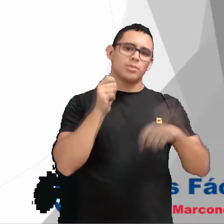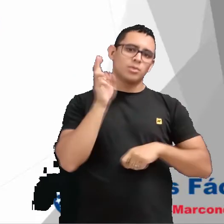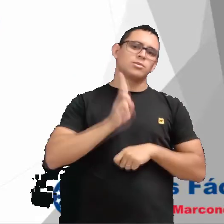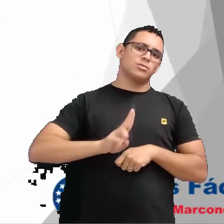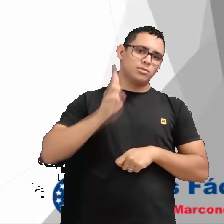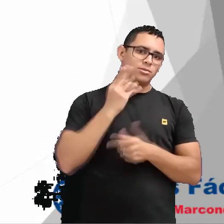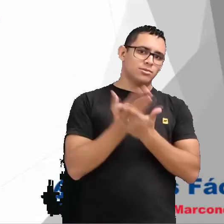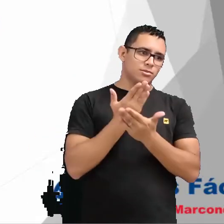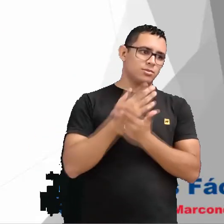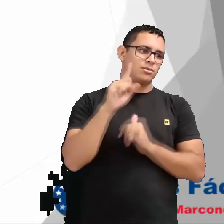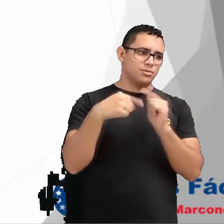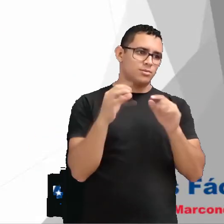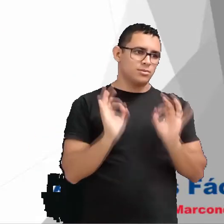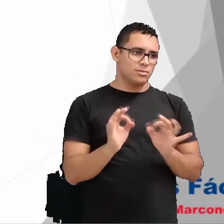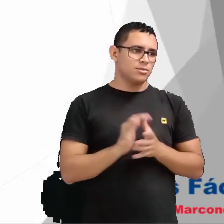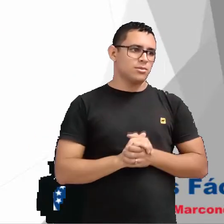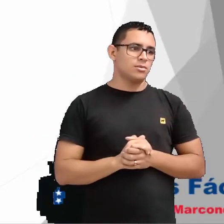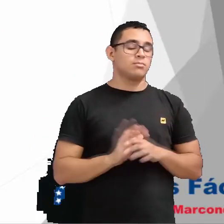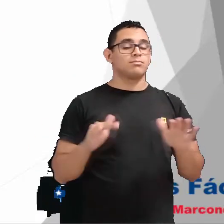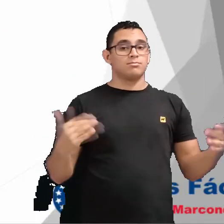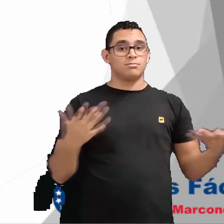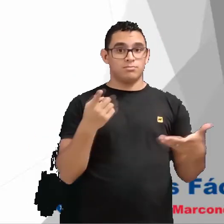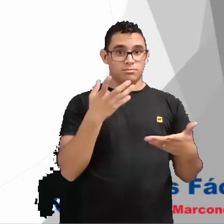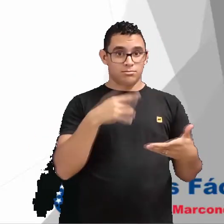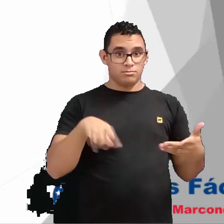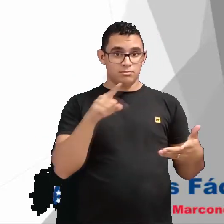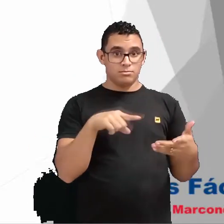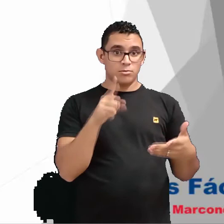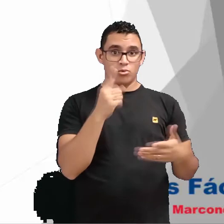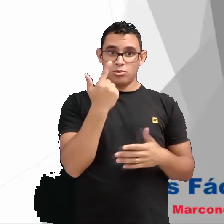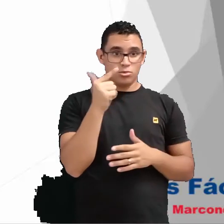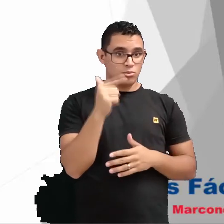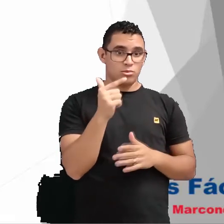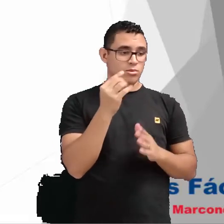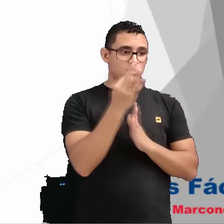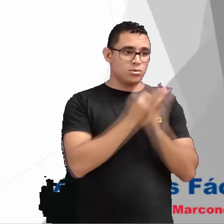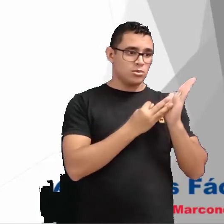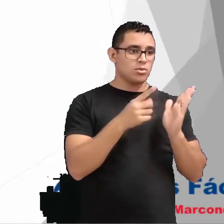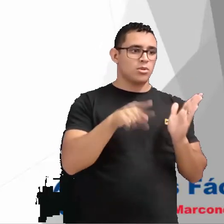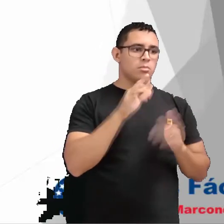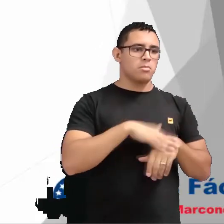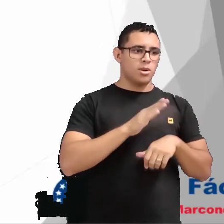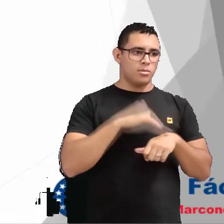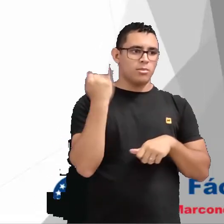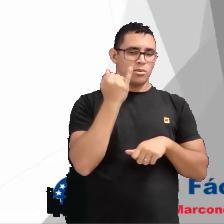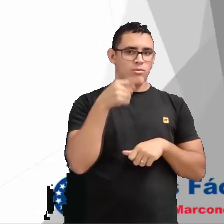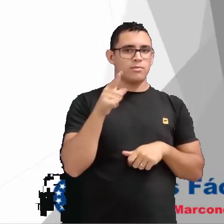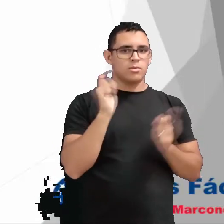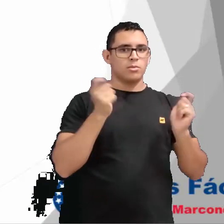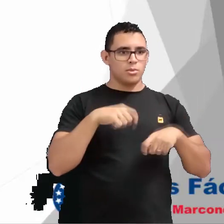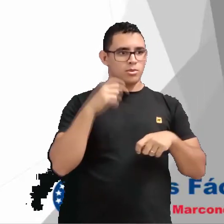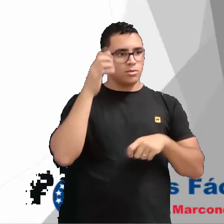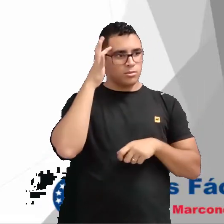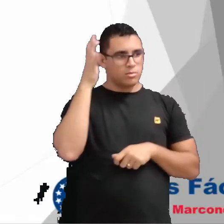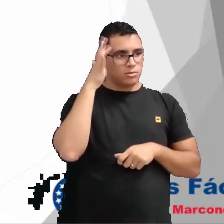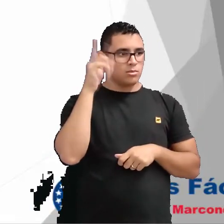bem isso aqui que eu estou falando para vocês, tá joia? Então, pessoal, eu quero então uma que não está no texto, mas que é muito importante, vocês já devem imaginar por quê,